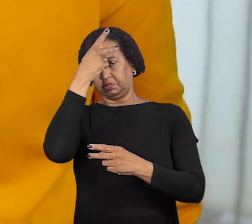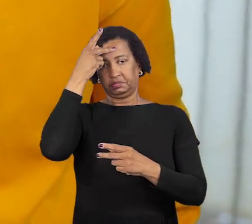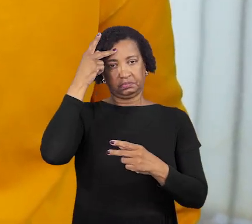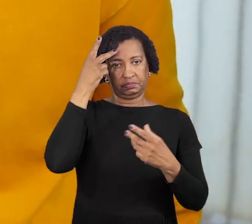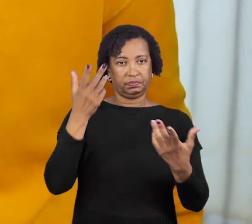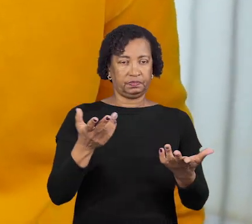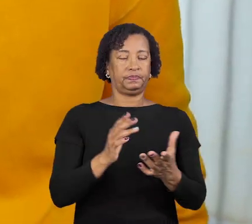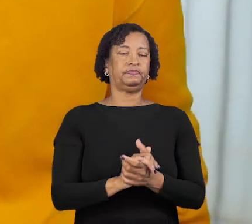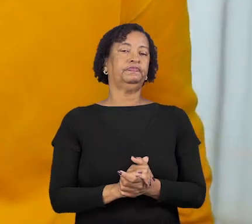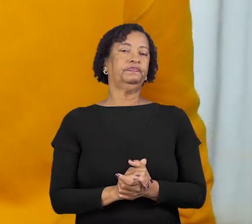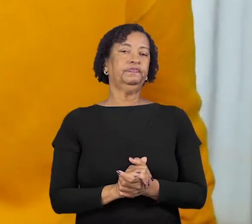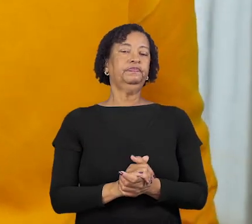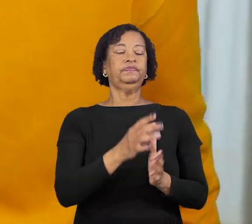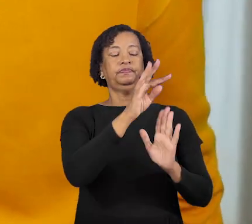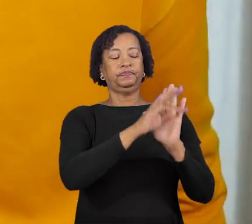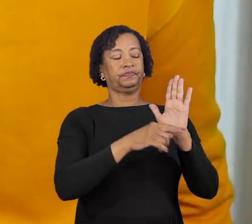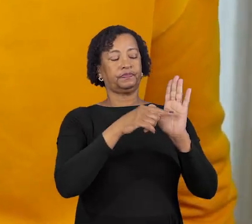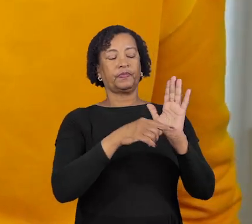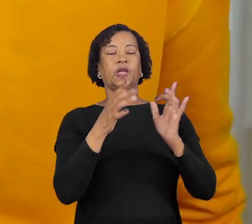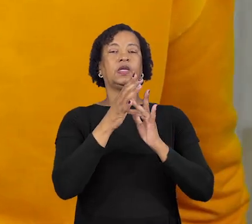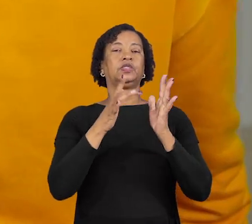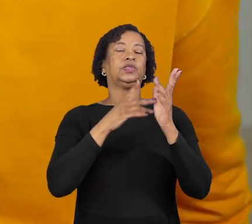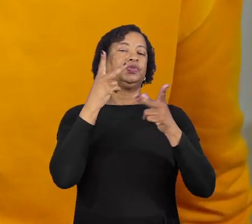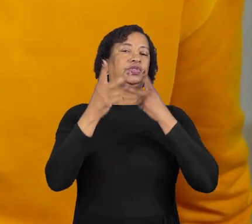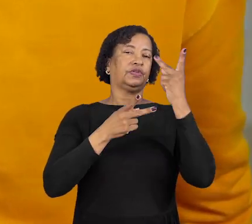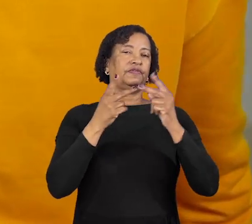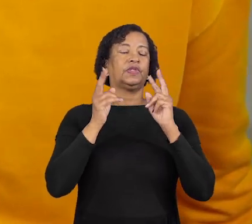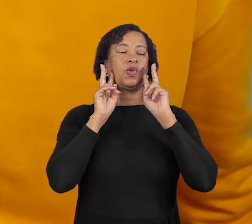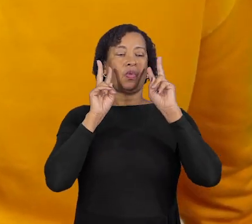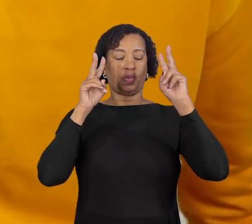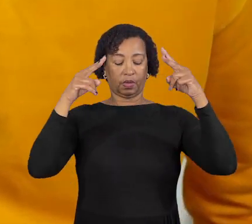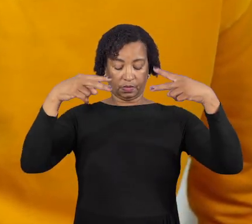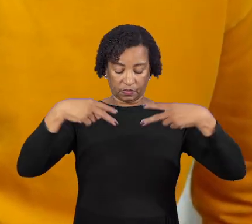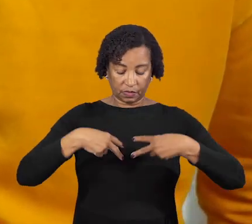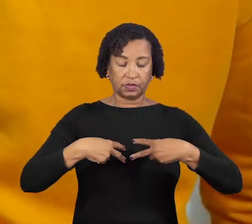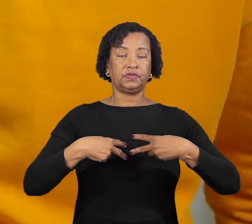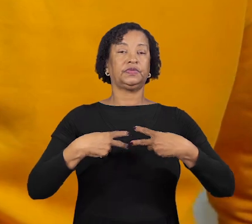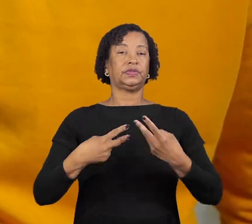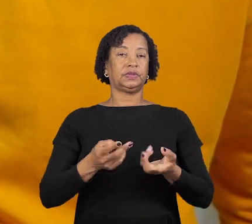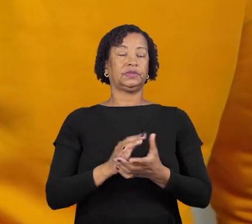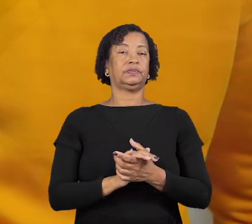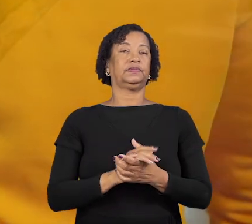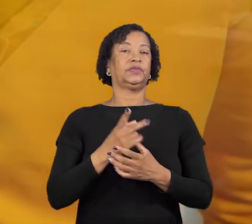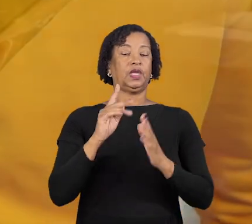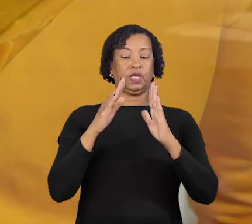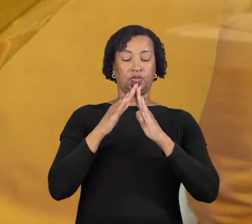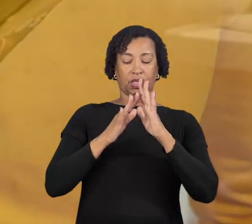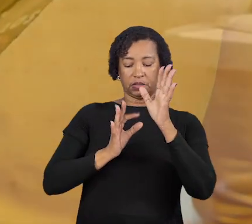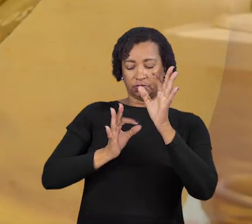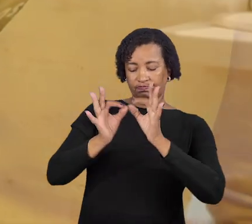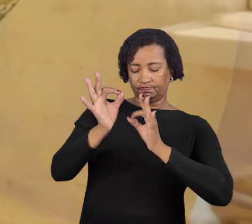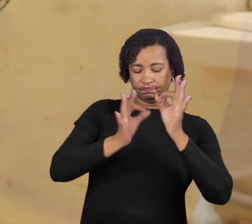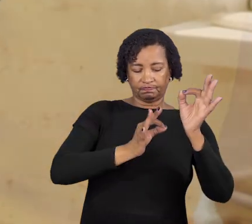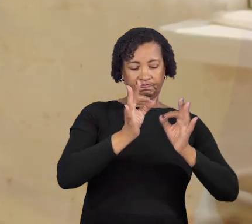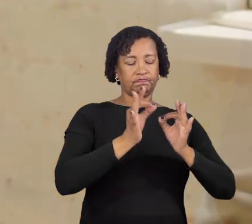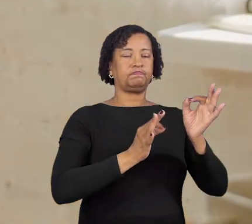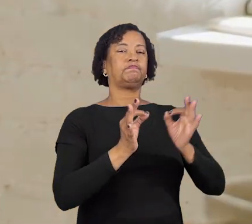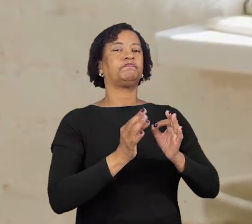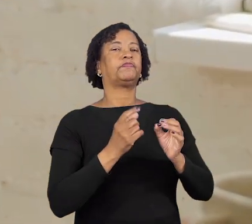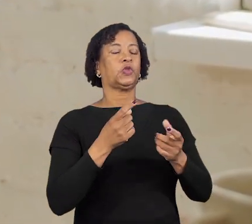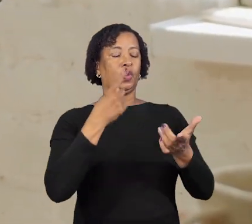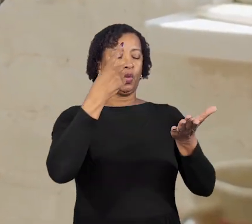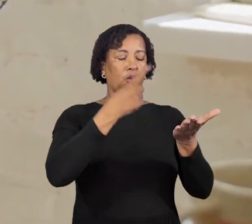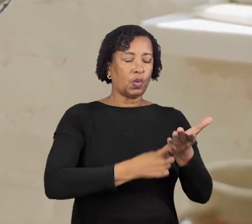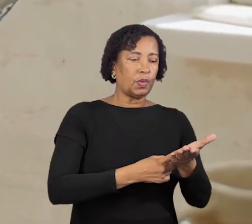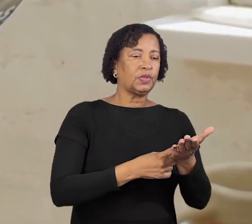pessoas. Nessa passagem, Jesus está dizendo, olhe para dentro de você mesmo, coloque sua casa em ordem. Assuma